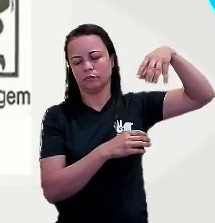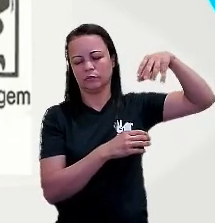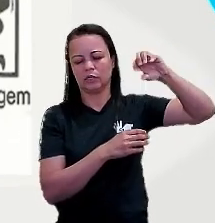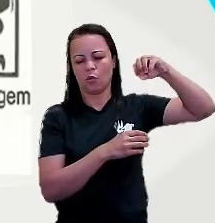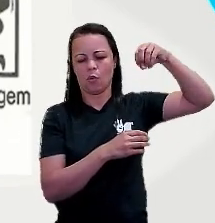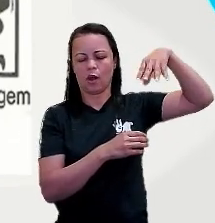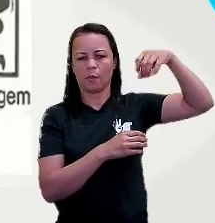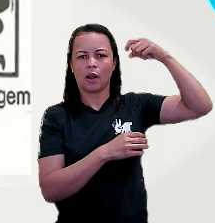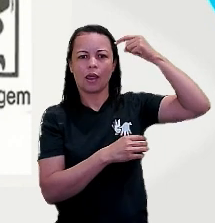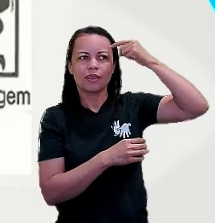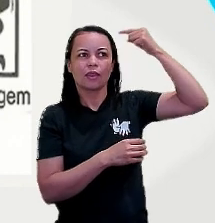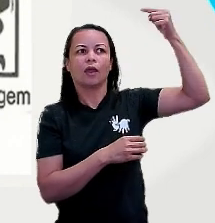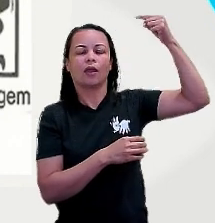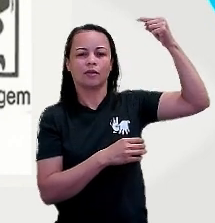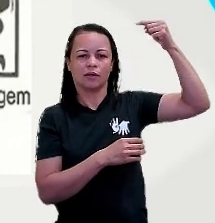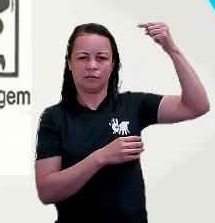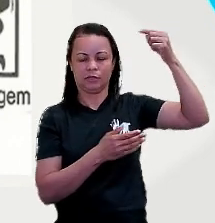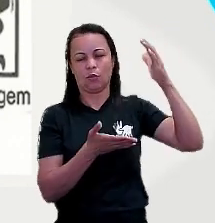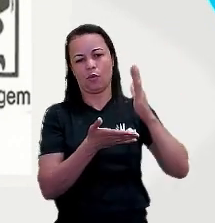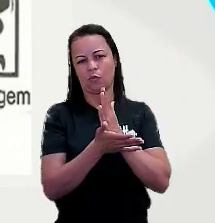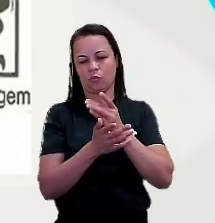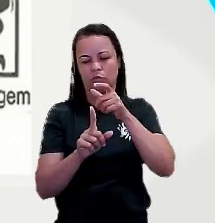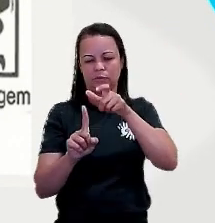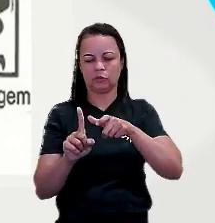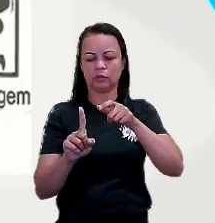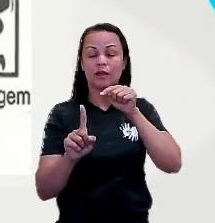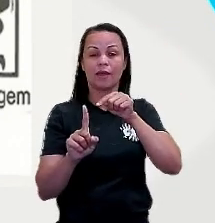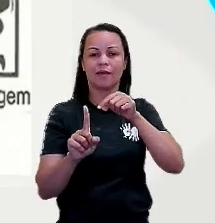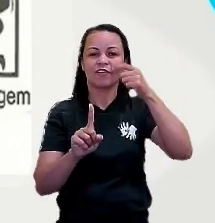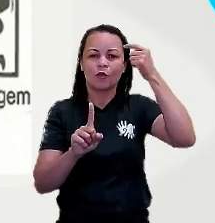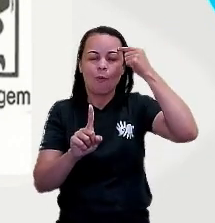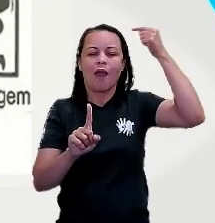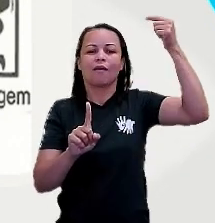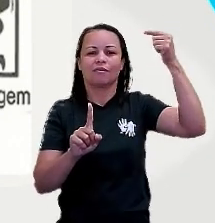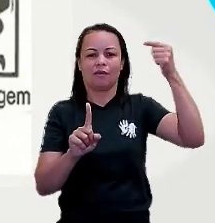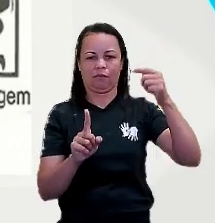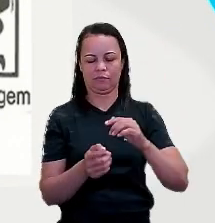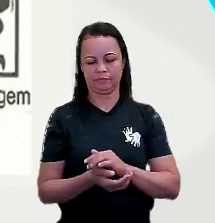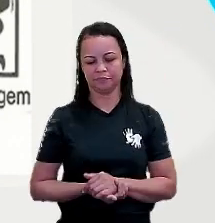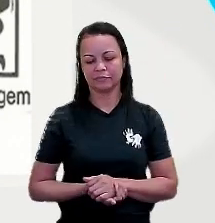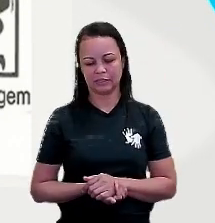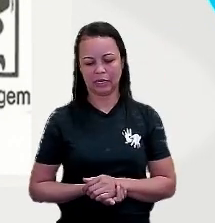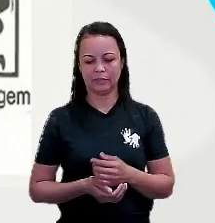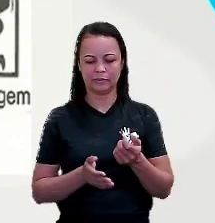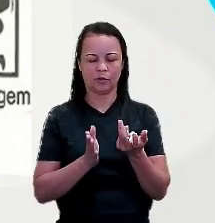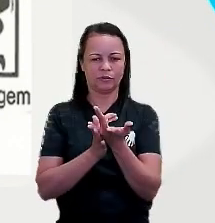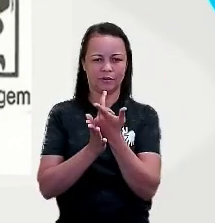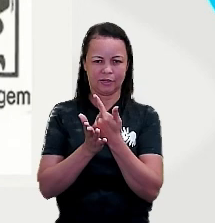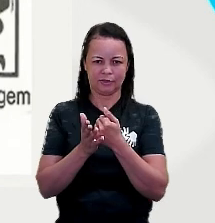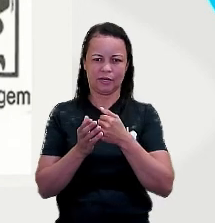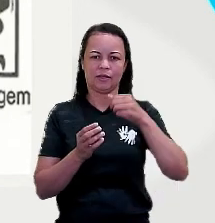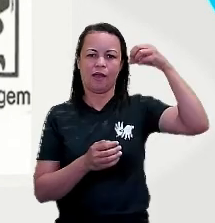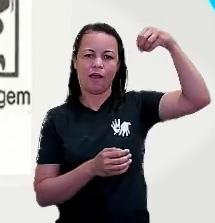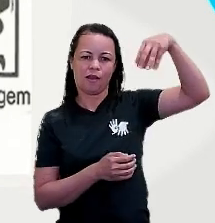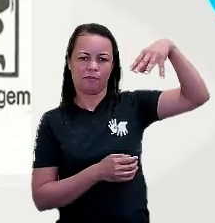sinal de ideia. Algum personagem teve alguma ideia. Então, a gente desenha a